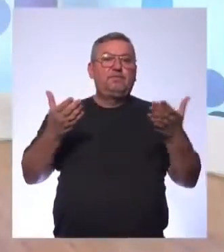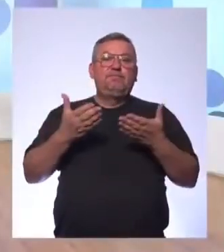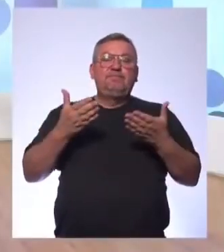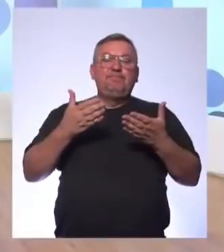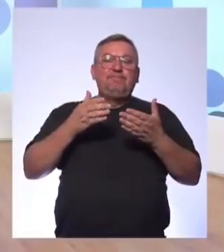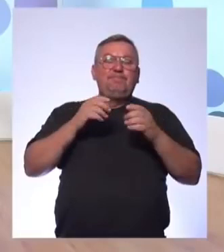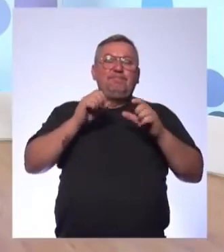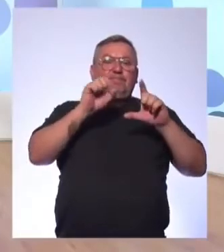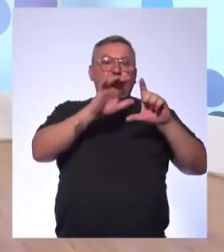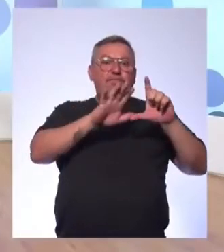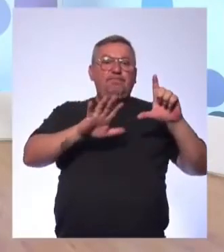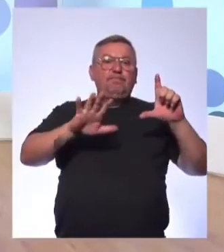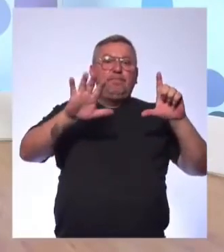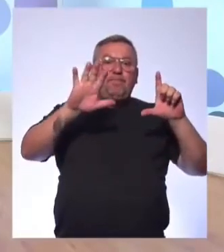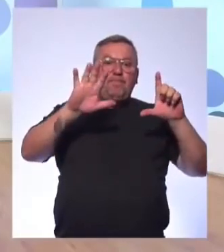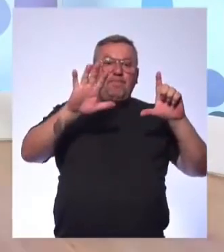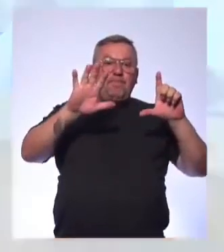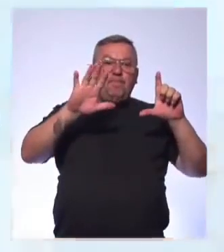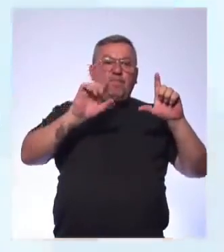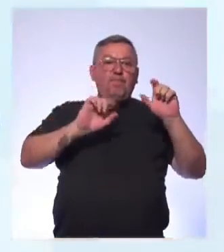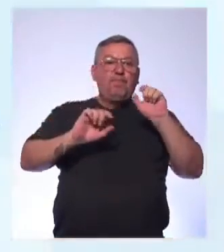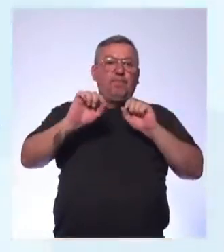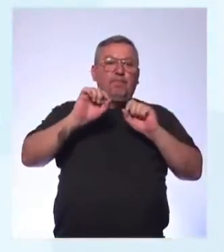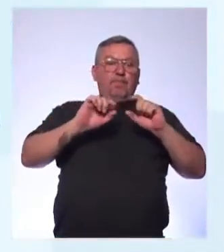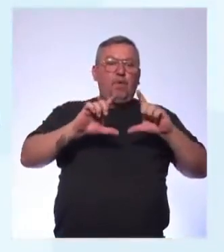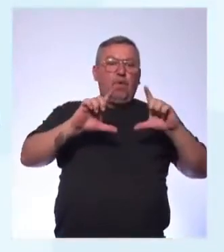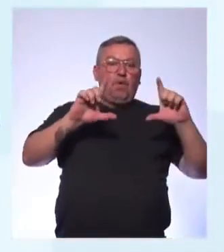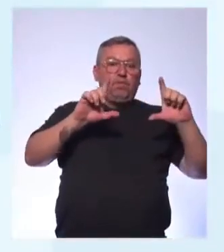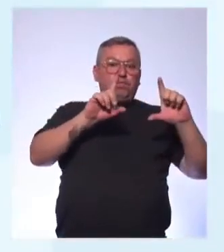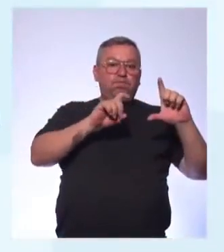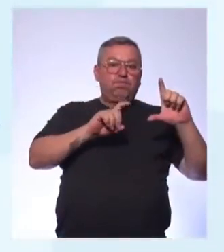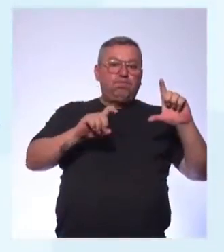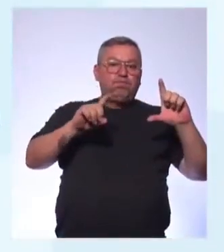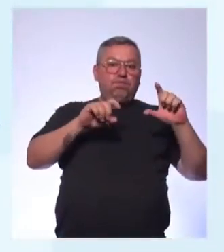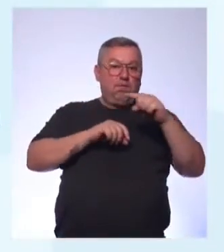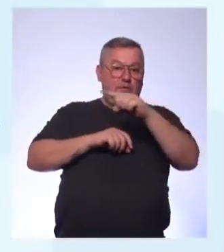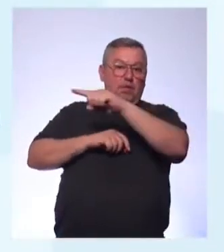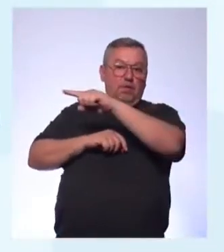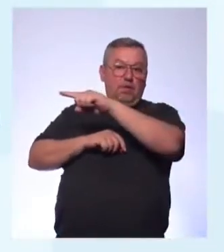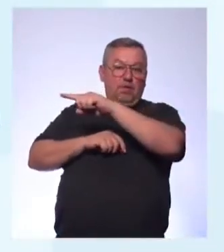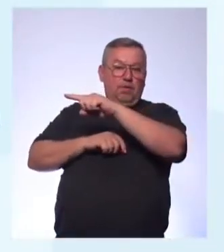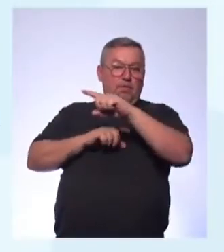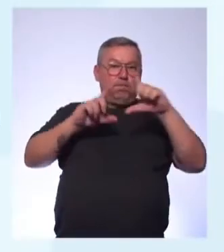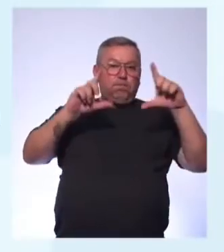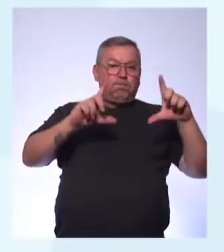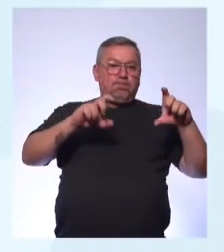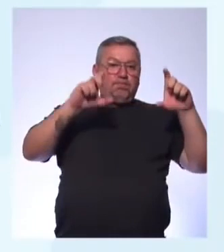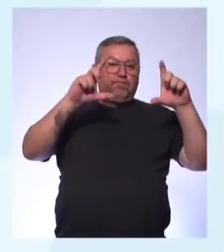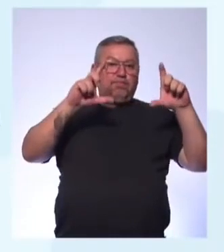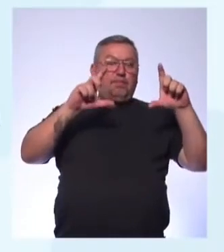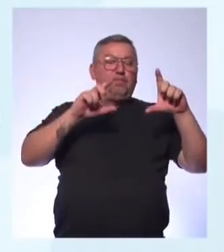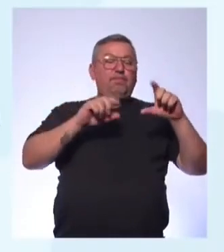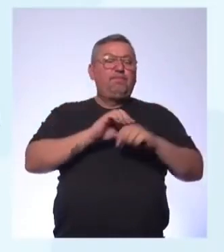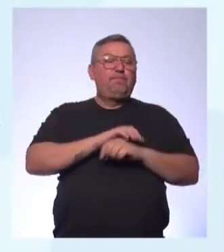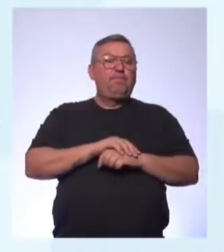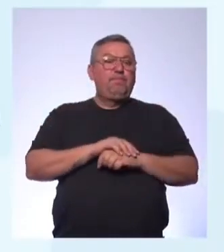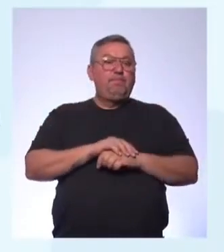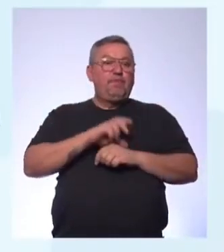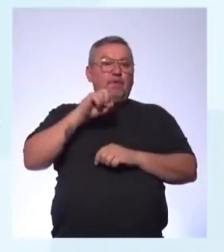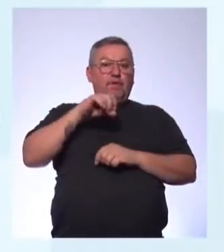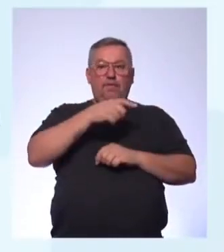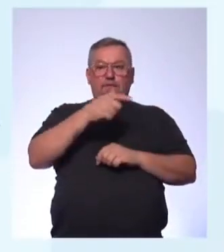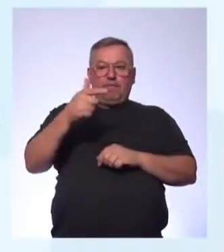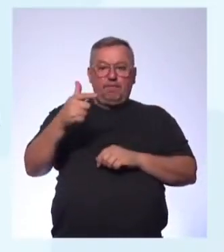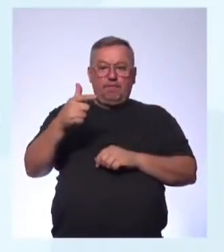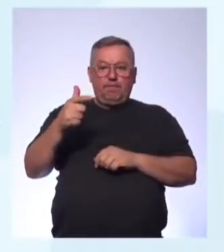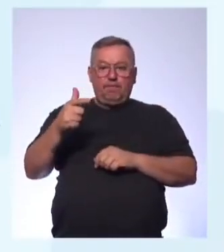diretor vai colocar na tela, né, o QR Code para vocês darem uma baixadinha baixar a apostila, tá certo? Se